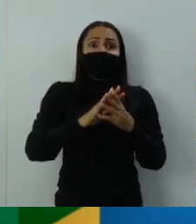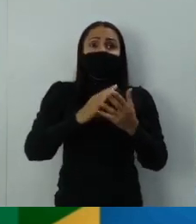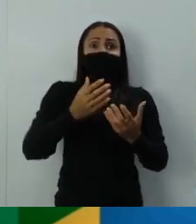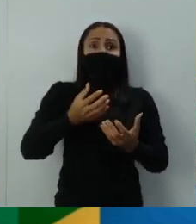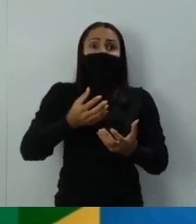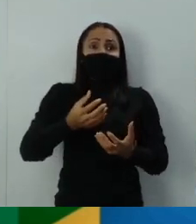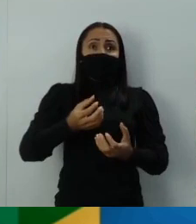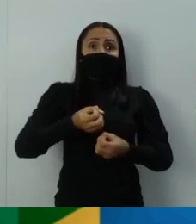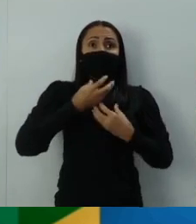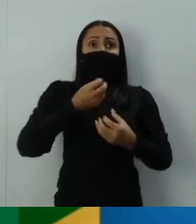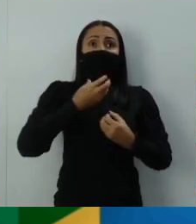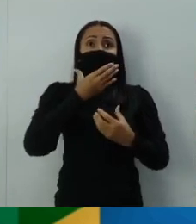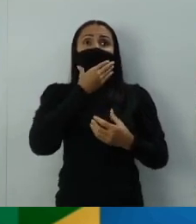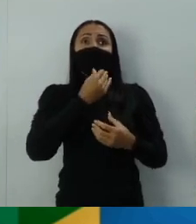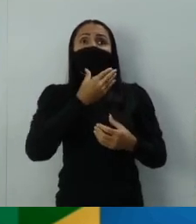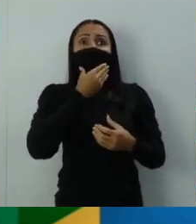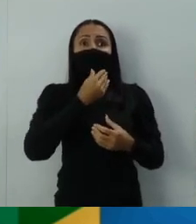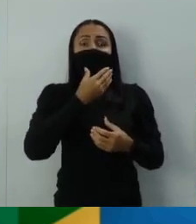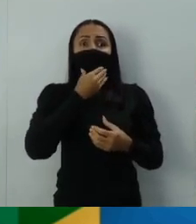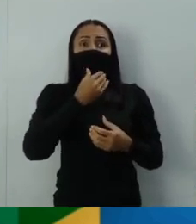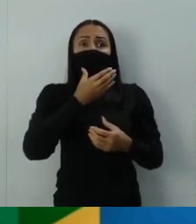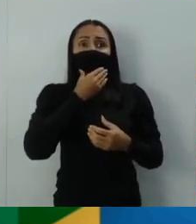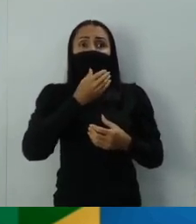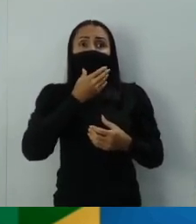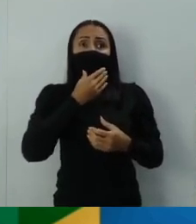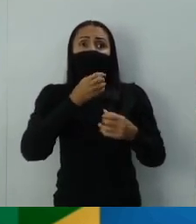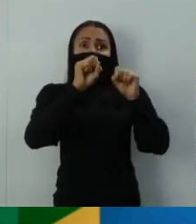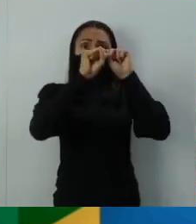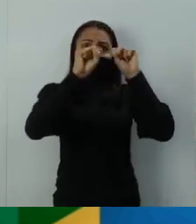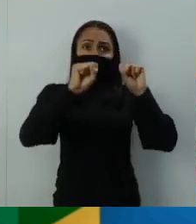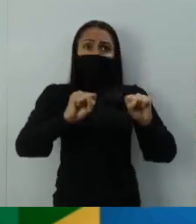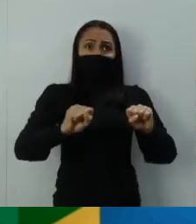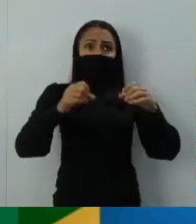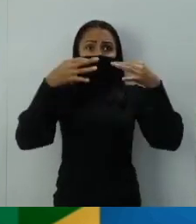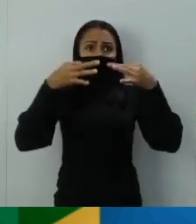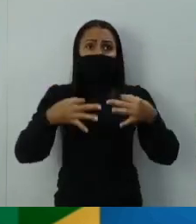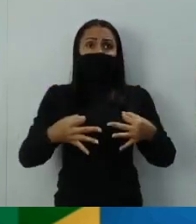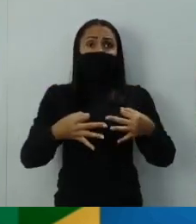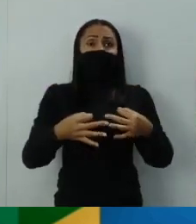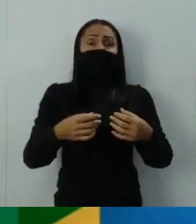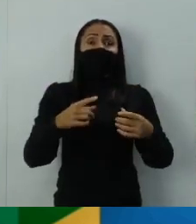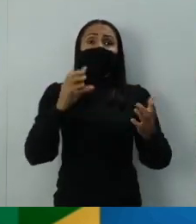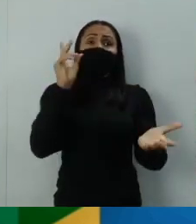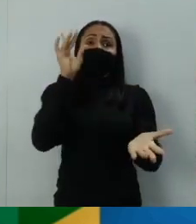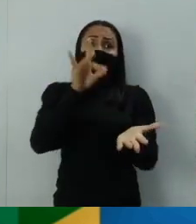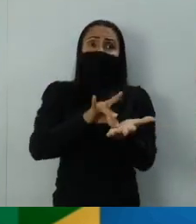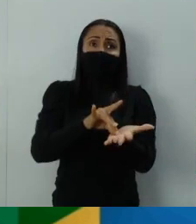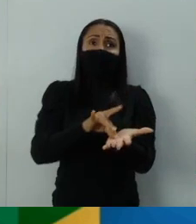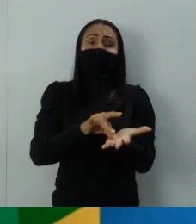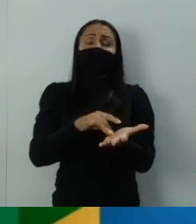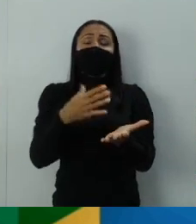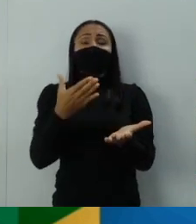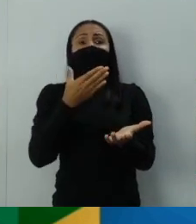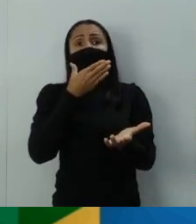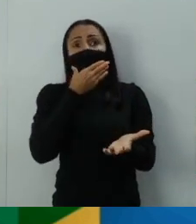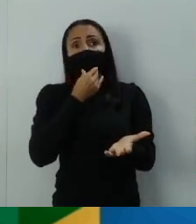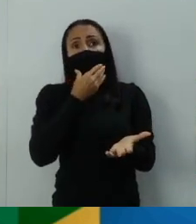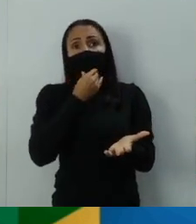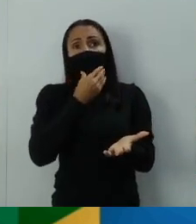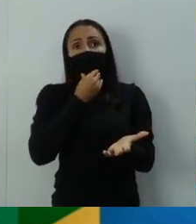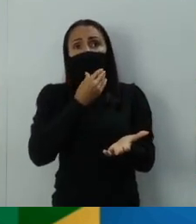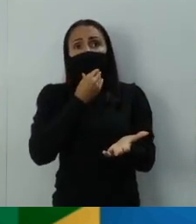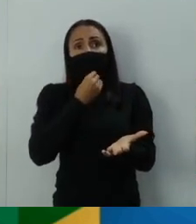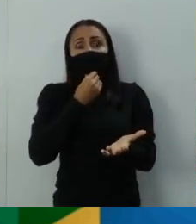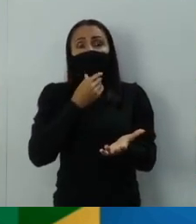que são padronizados. Porque, na verdade, esses homens, ou essa padronização que os